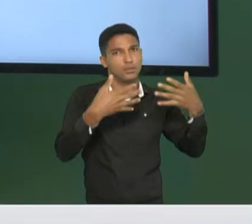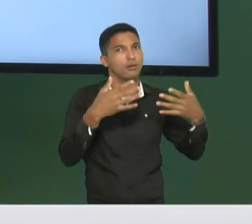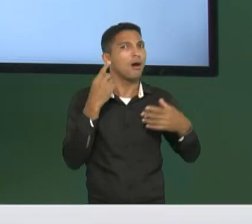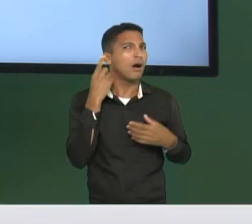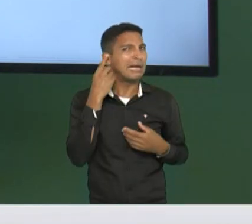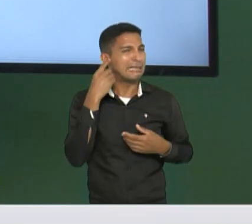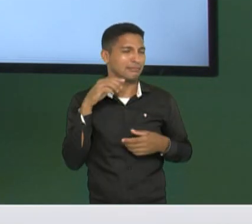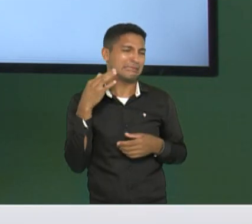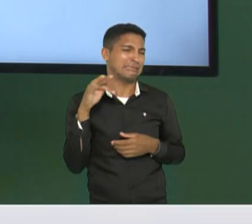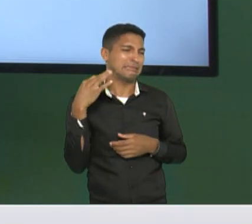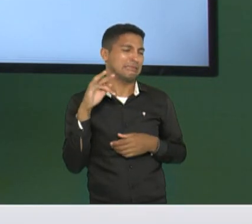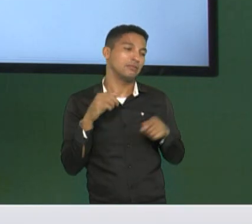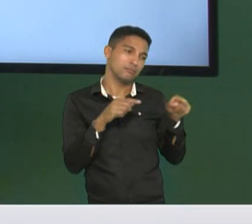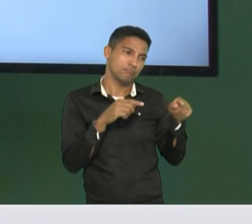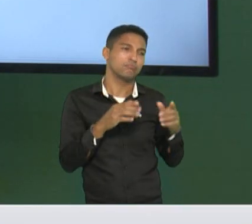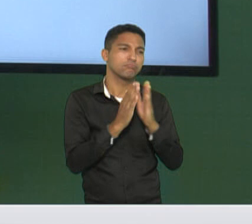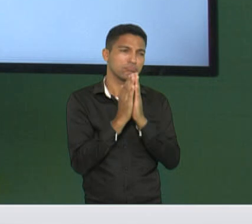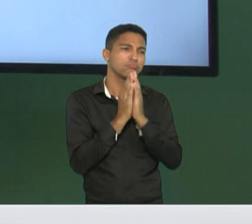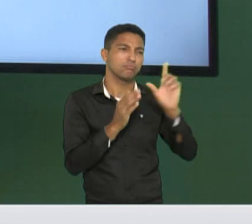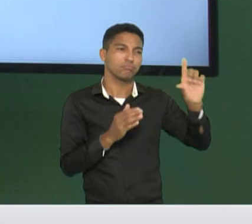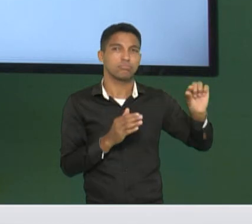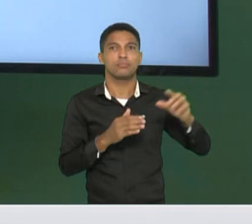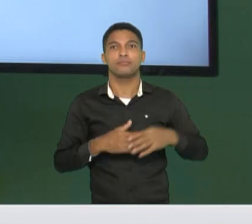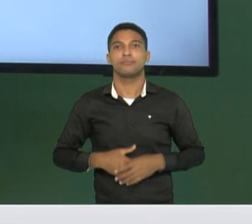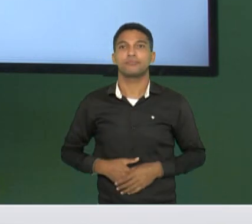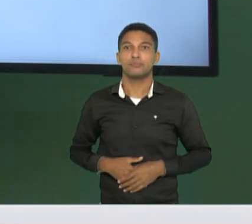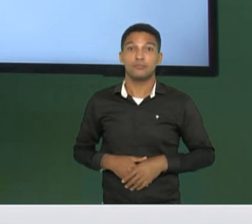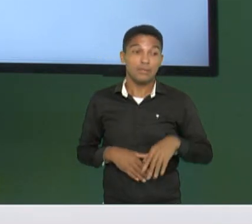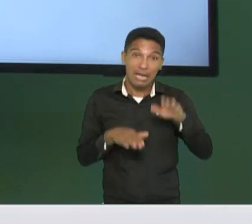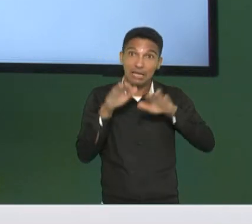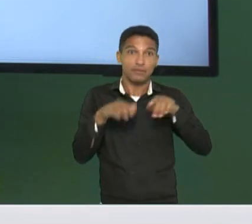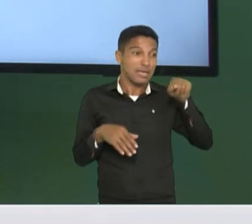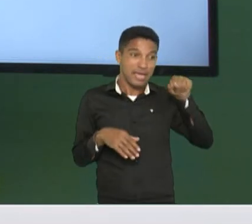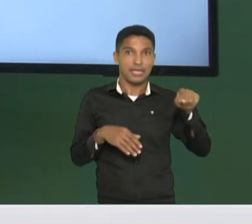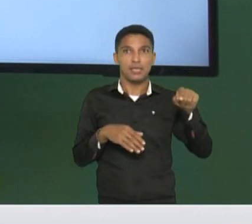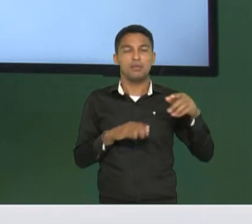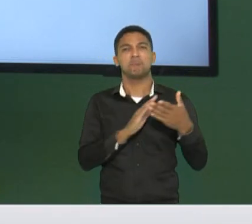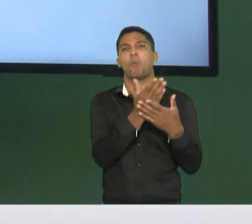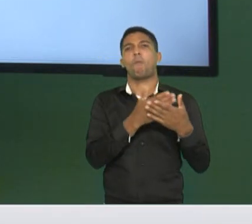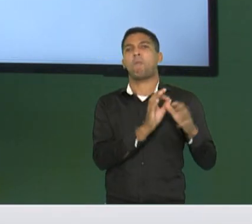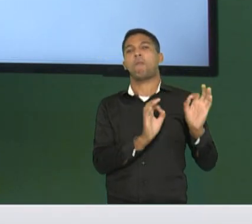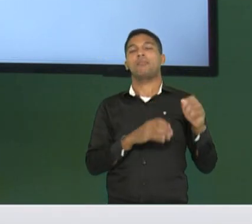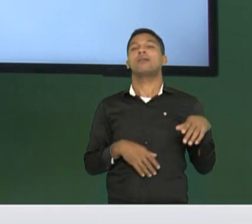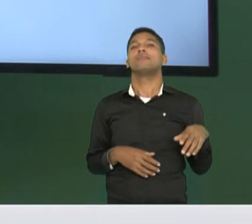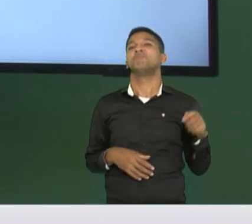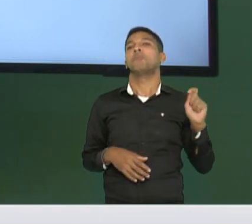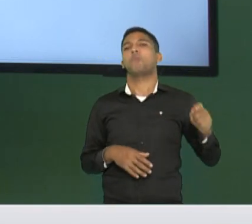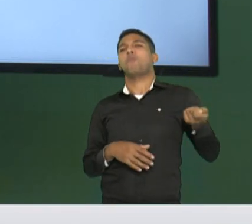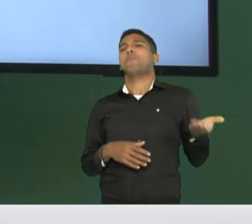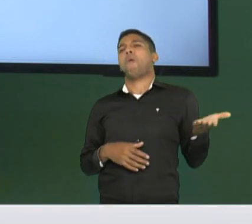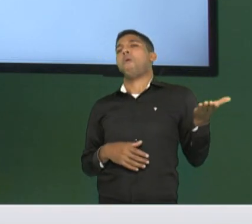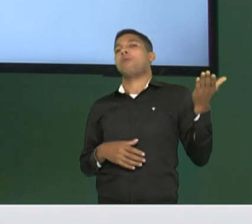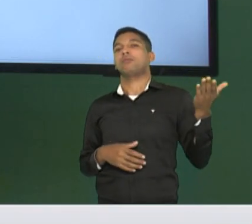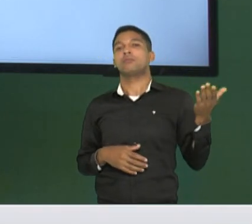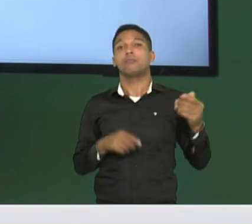que aquilo está te incomodando. Porque para outra pessoa não está incomodando, mas para você está. Então, você